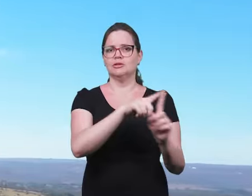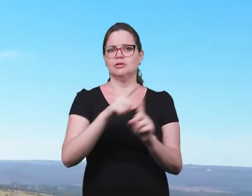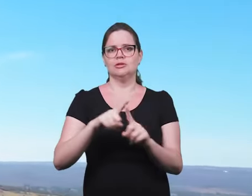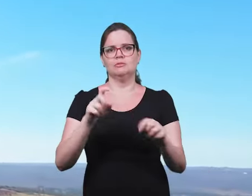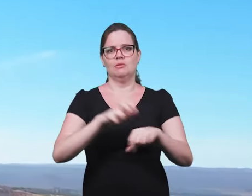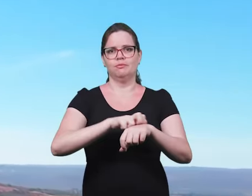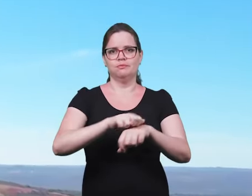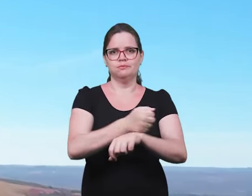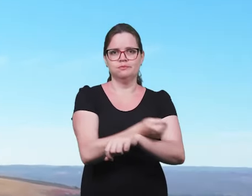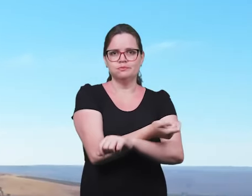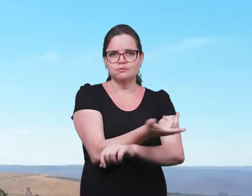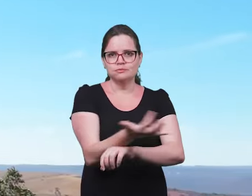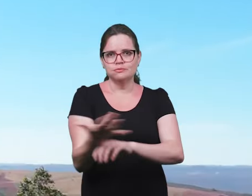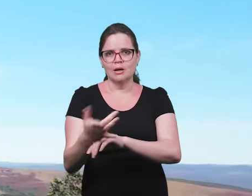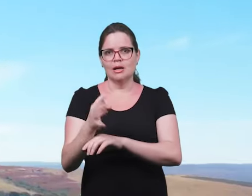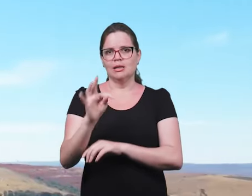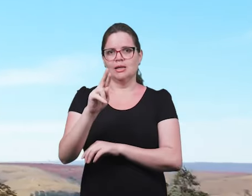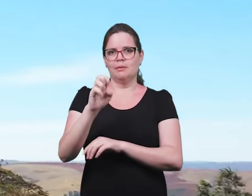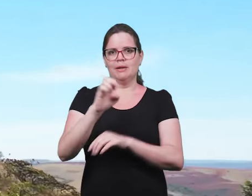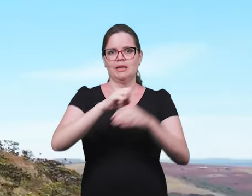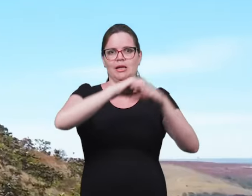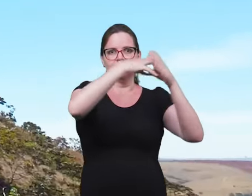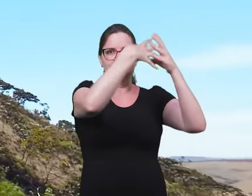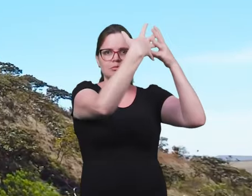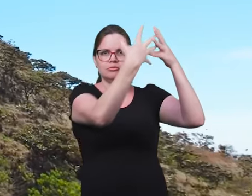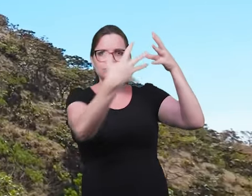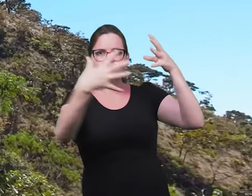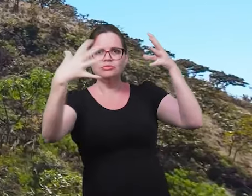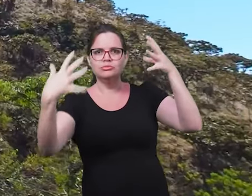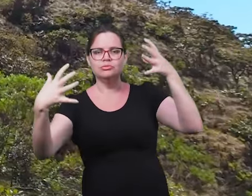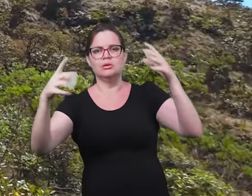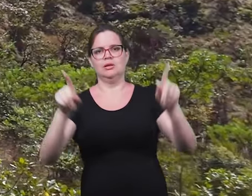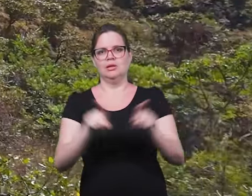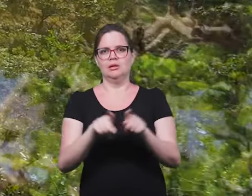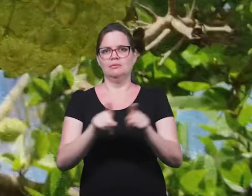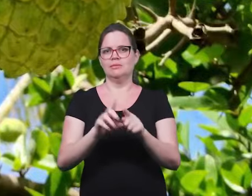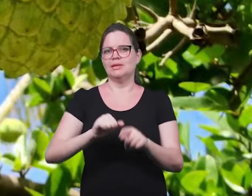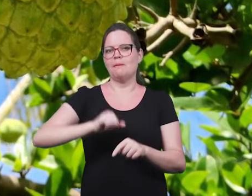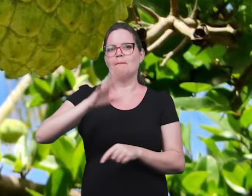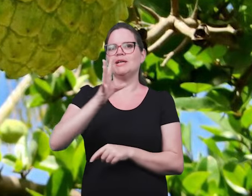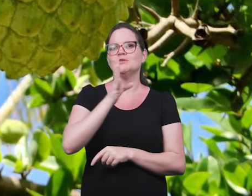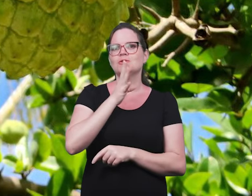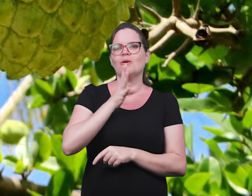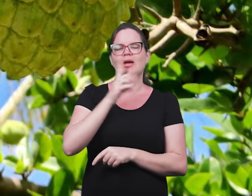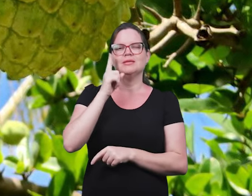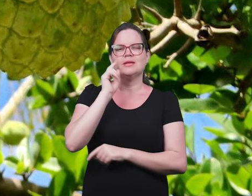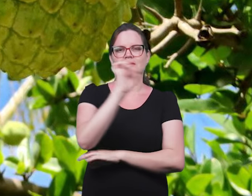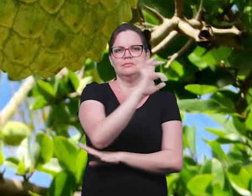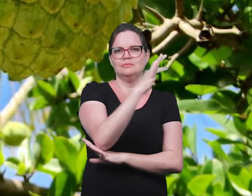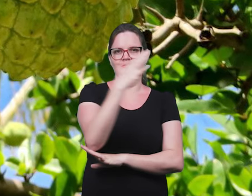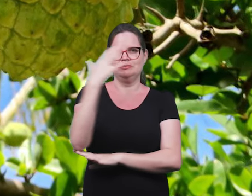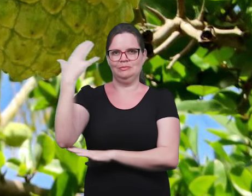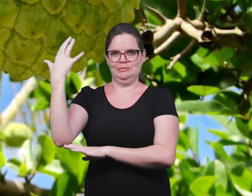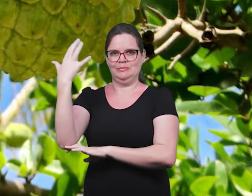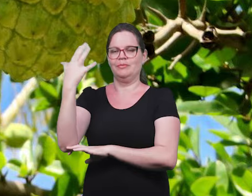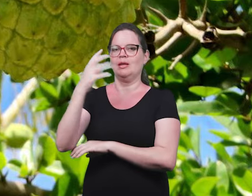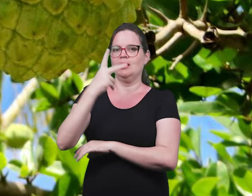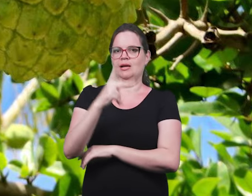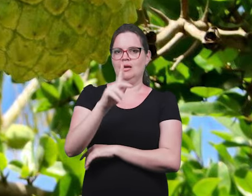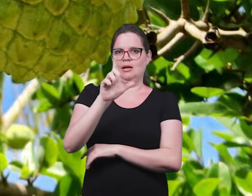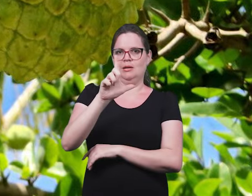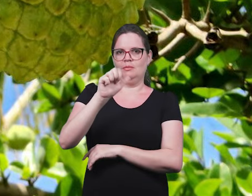plantas arbustivas, trepadeiras e herbáceas. Entre as mais conhecidas estão as palmeiras, como